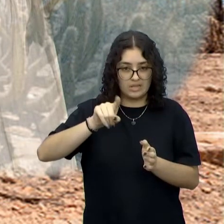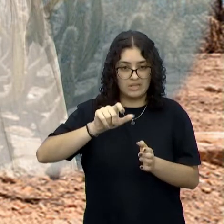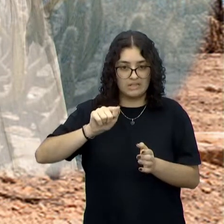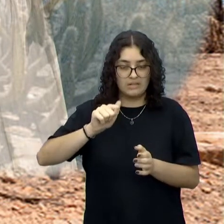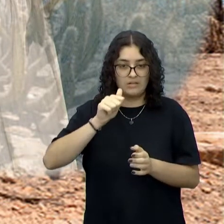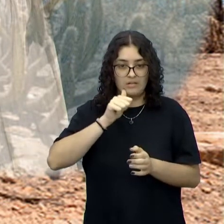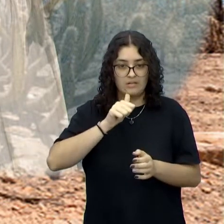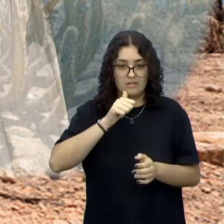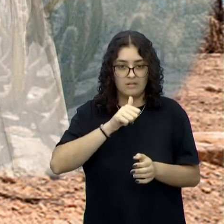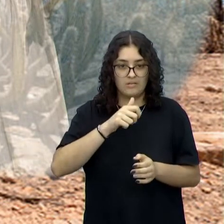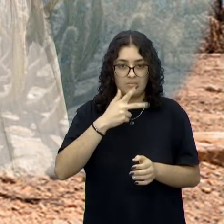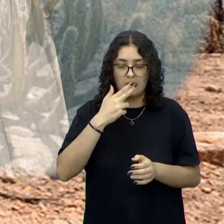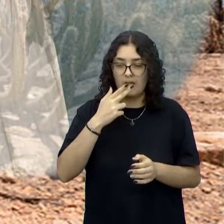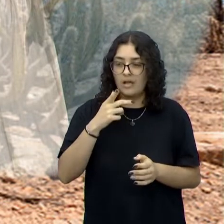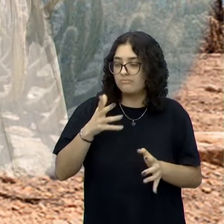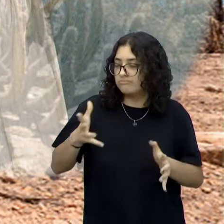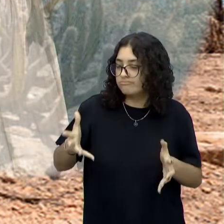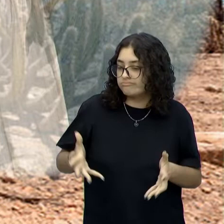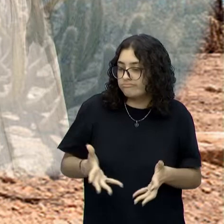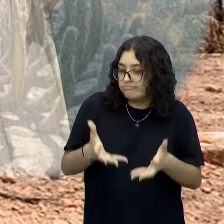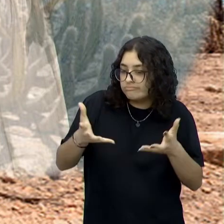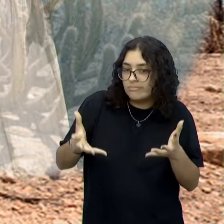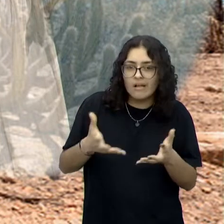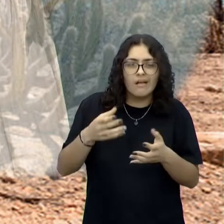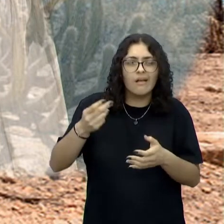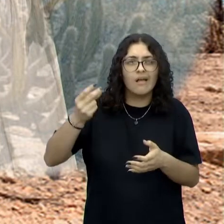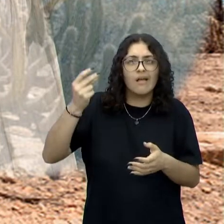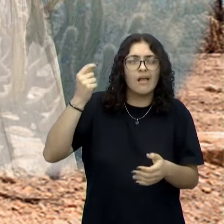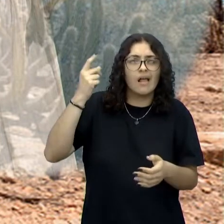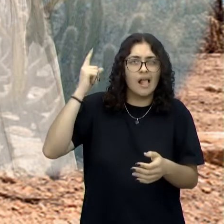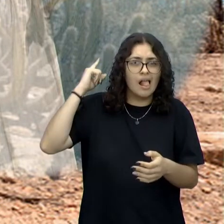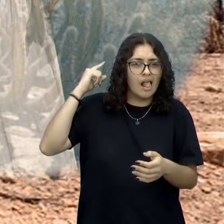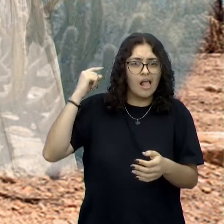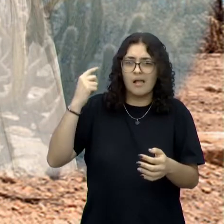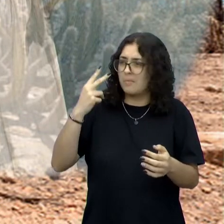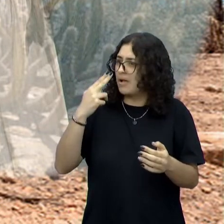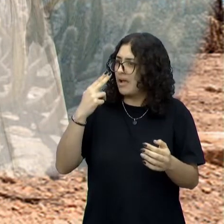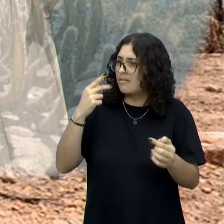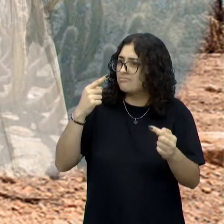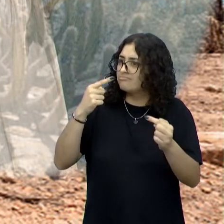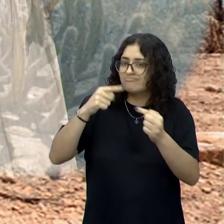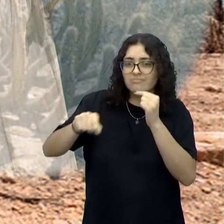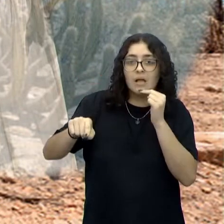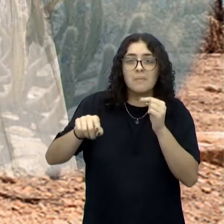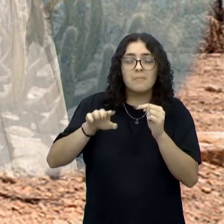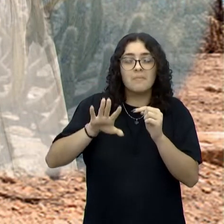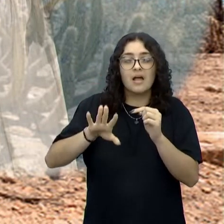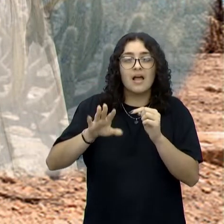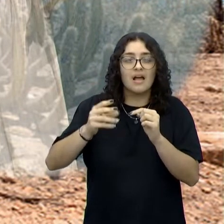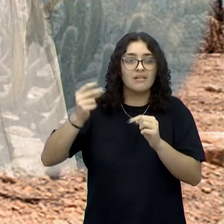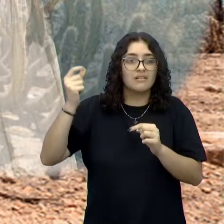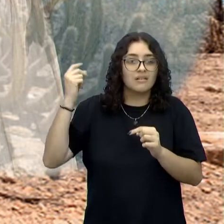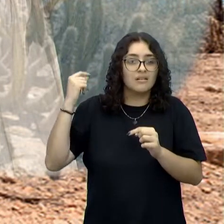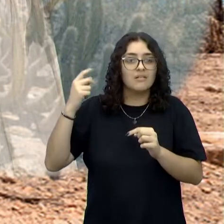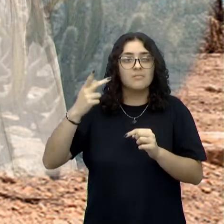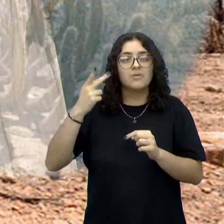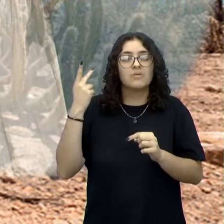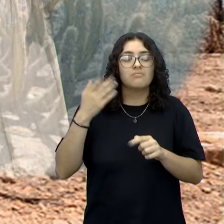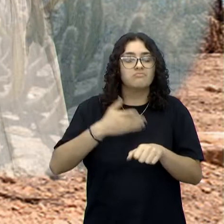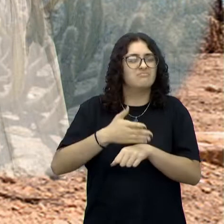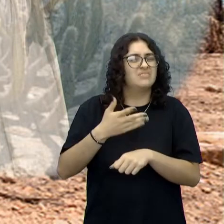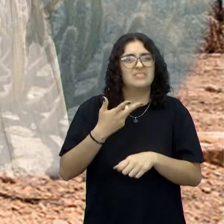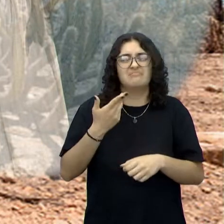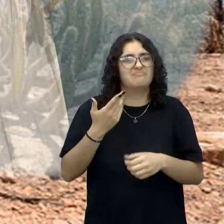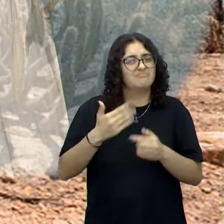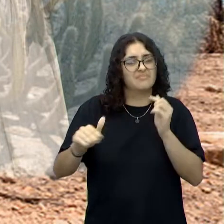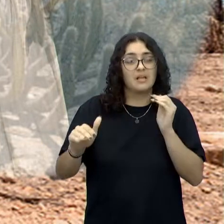e ele deu a ela um empoderamento que não era muito comum naquela época. É legal? Mas eu acho que exagerou demais a forma como ela se manifestava,